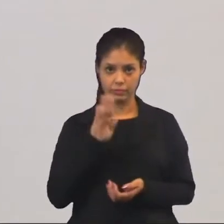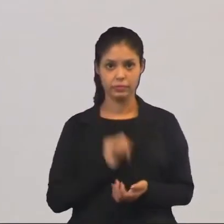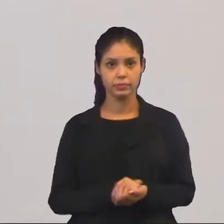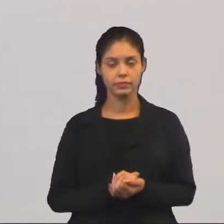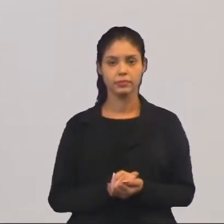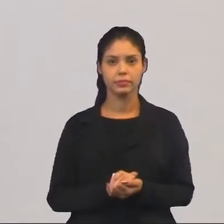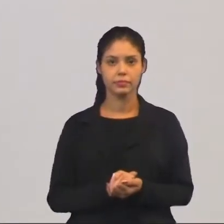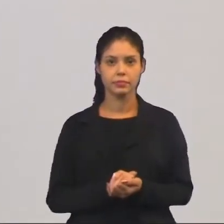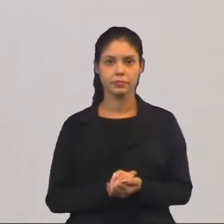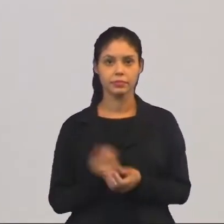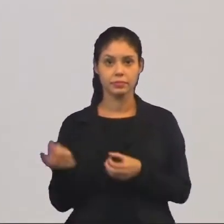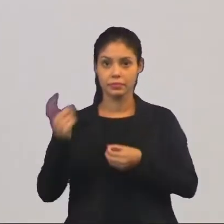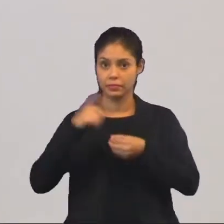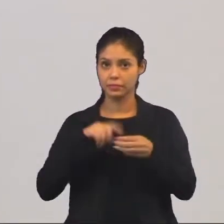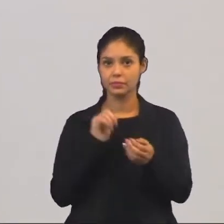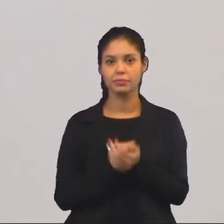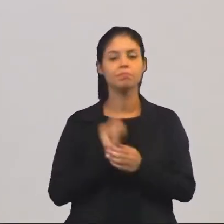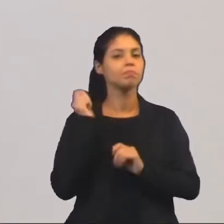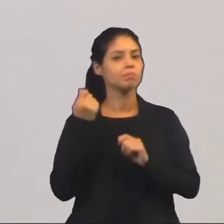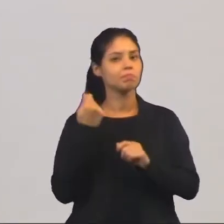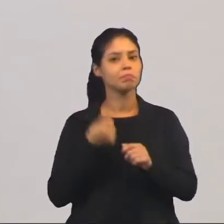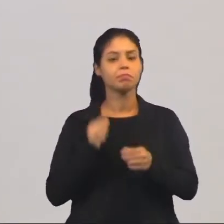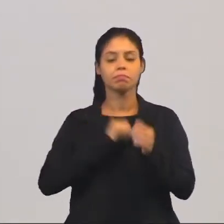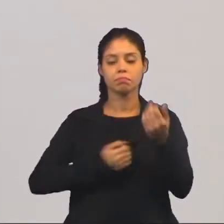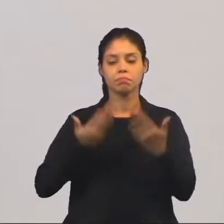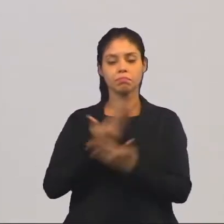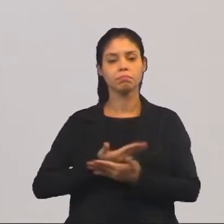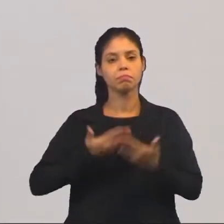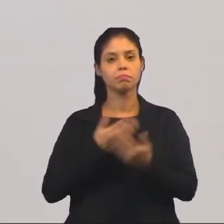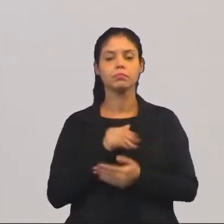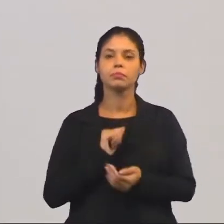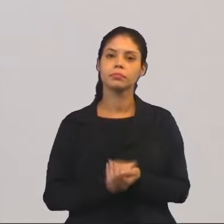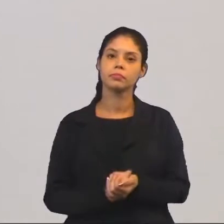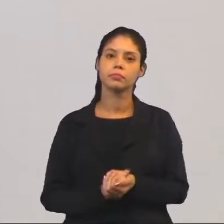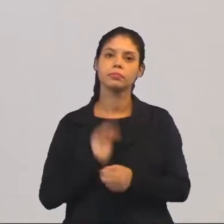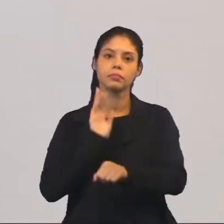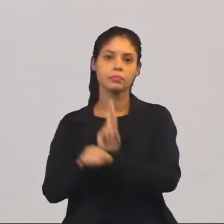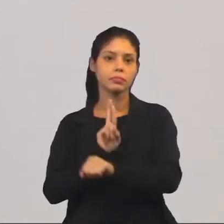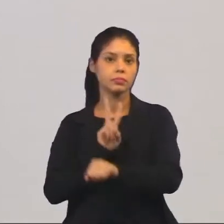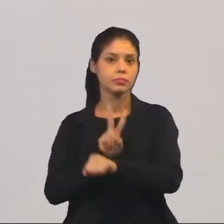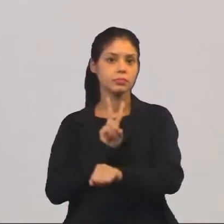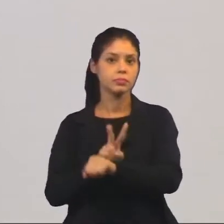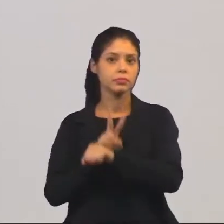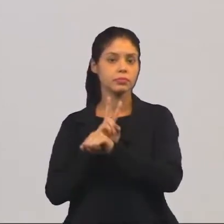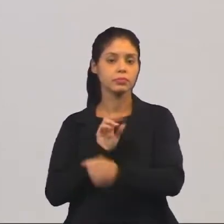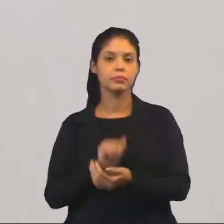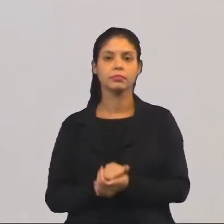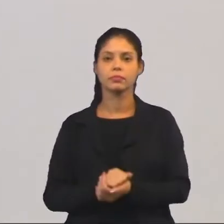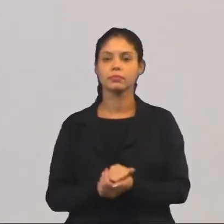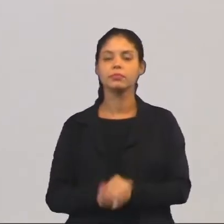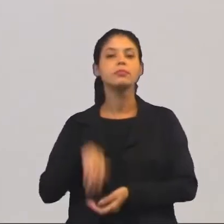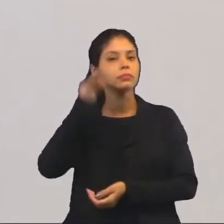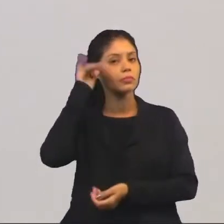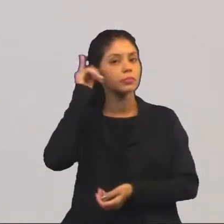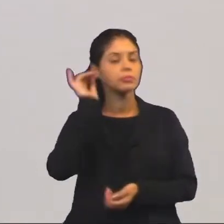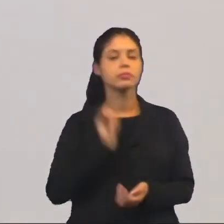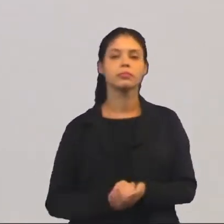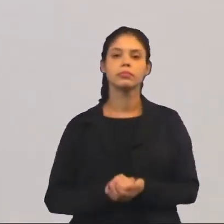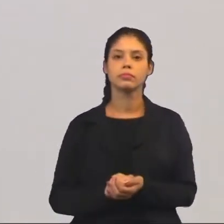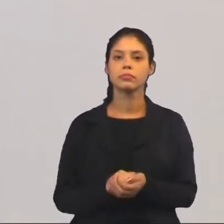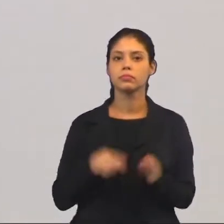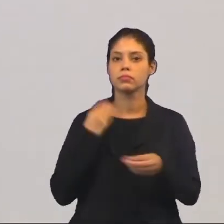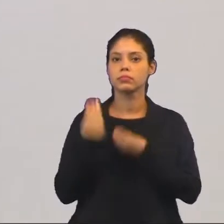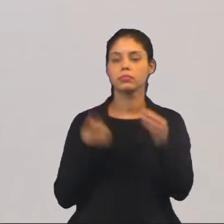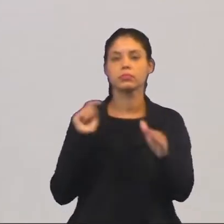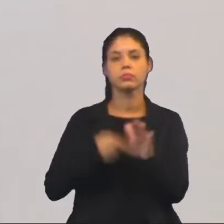brasileiro vem do agronegócio, né? Aí se aproximando já dos 40%, tanto para o